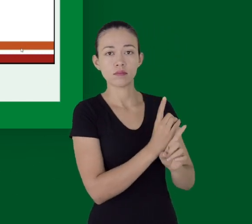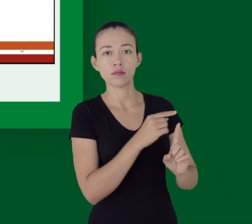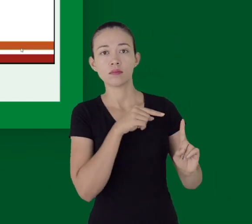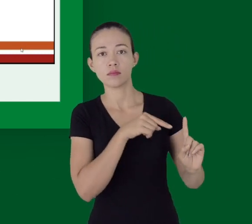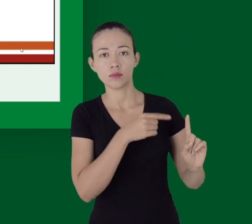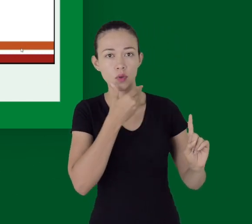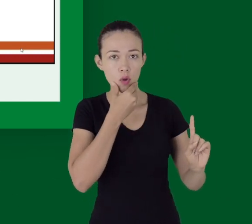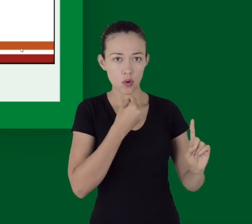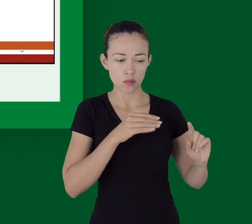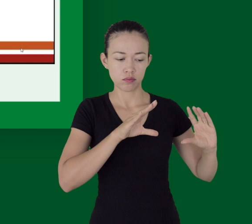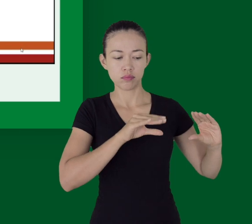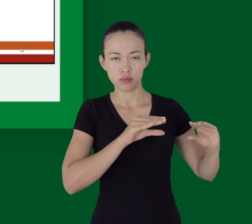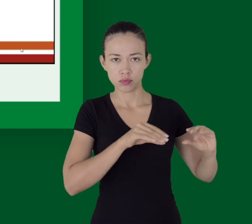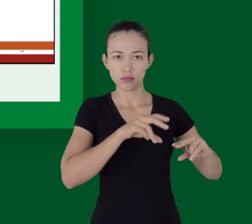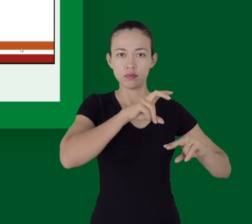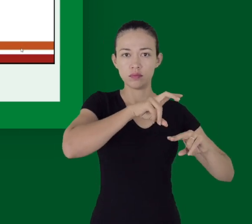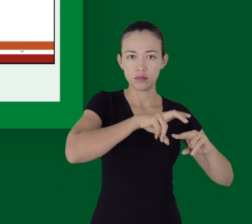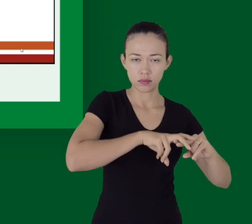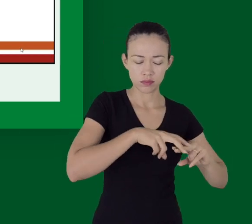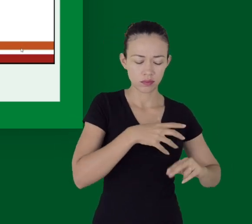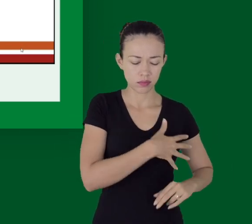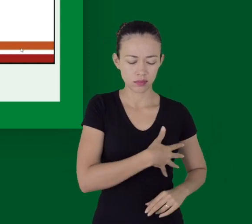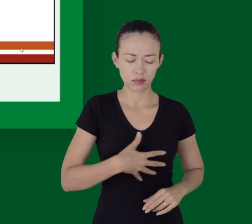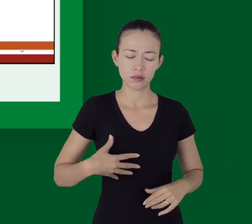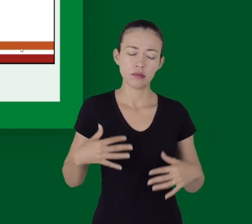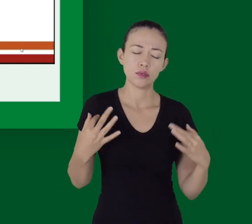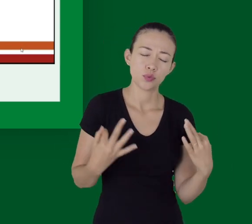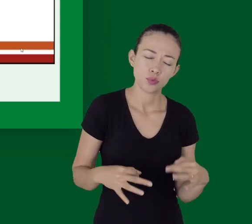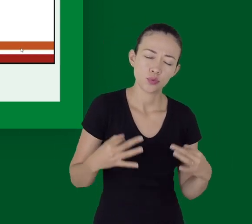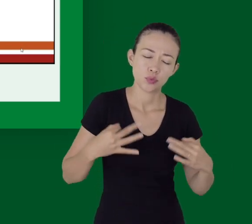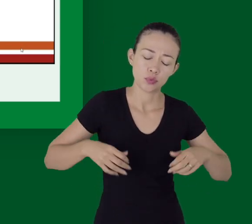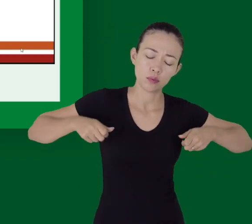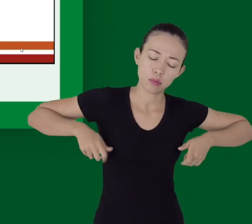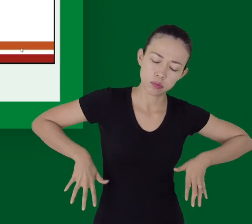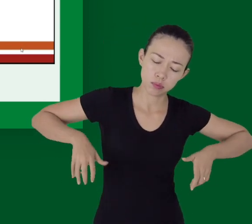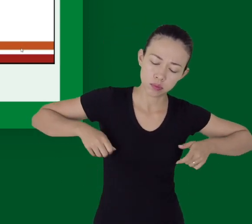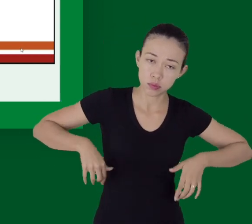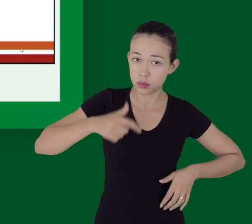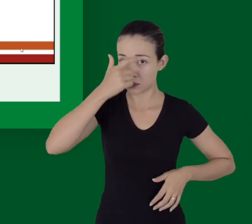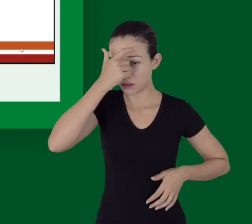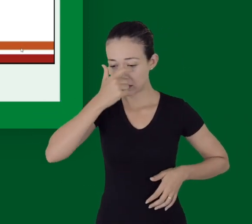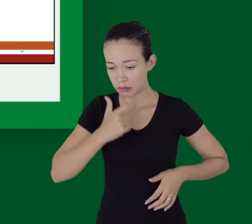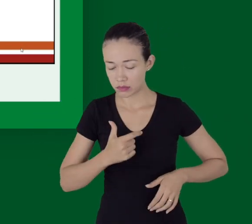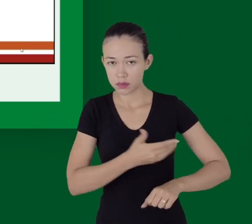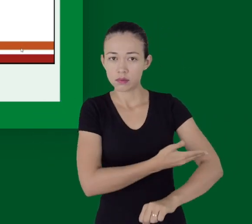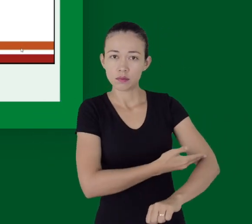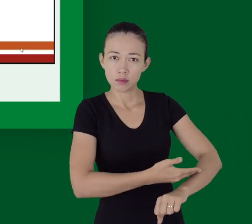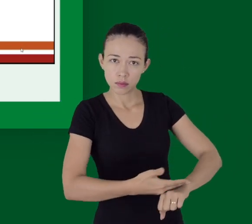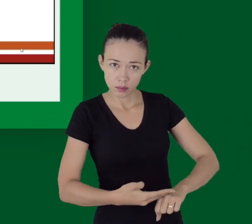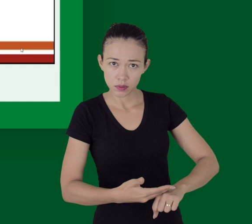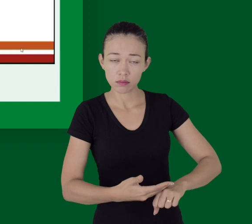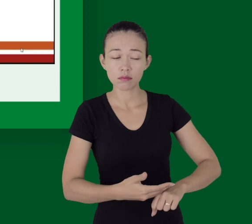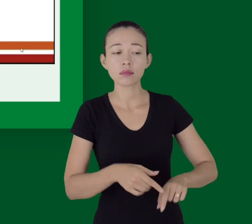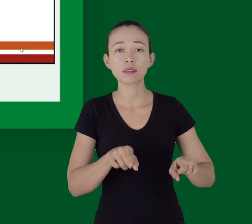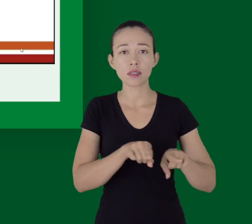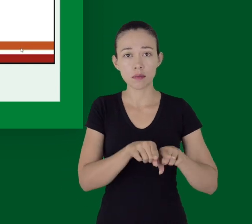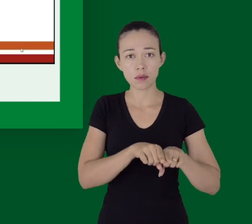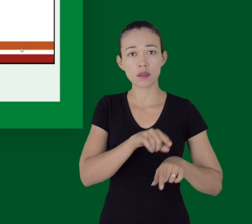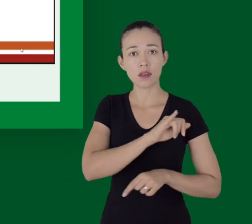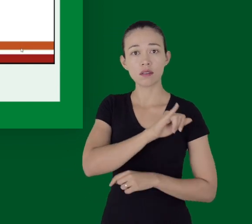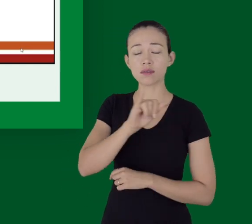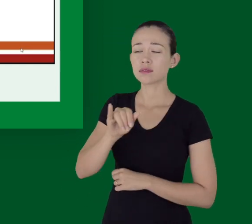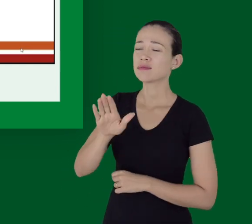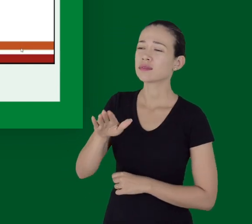sobre o peito, sudoreico, pálido, referindo dor torácica intensa, com irradiação para a boca e para o pescoço, e que piorou